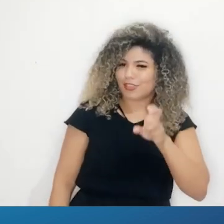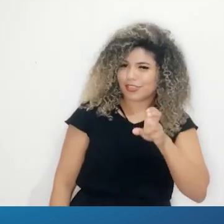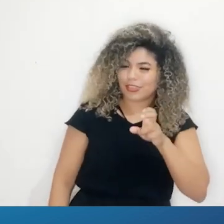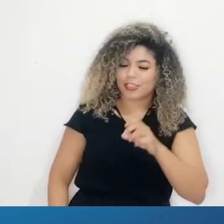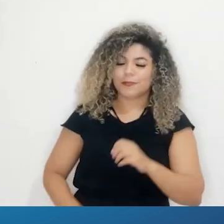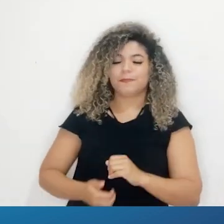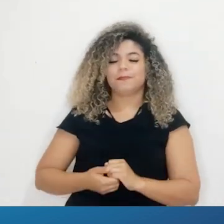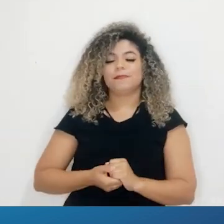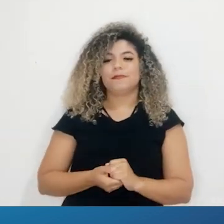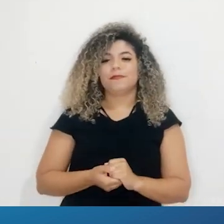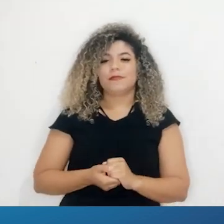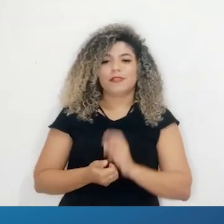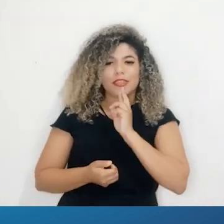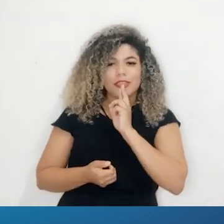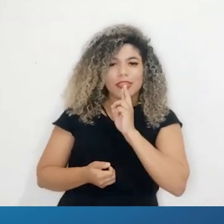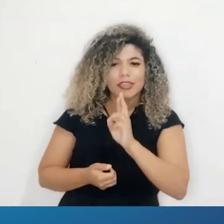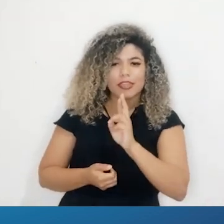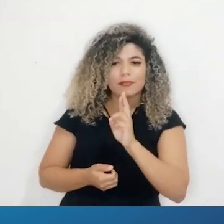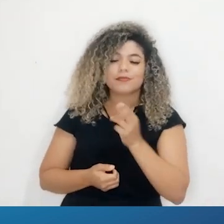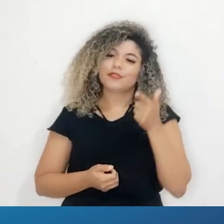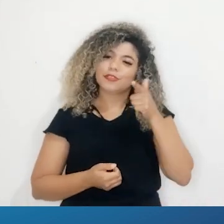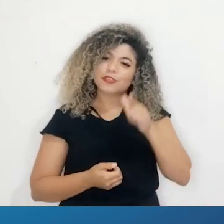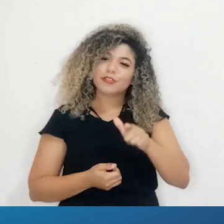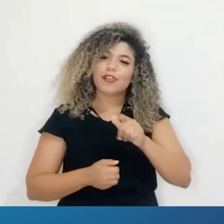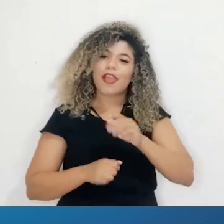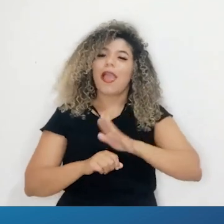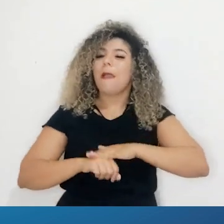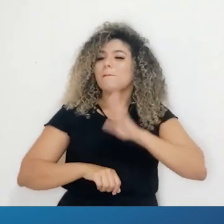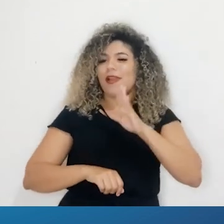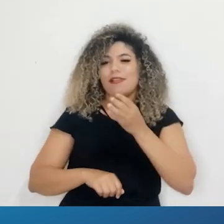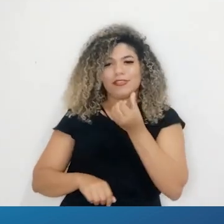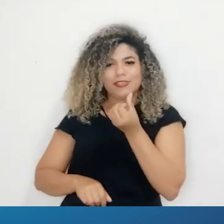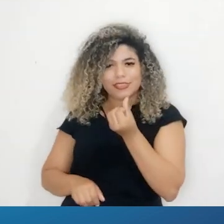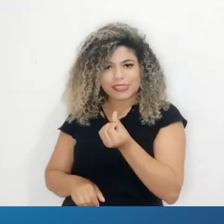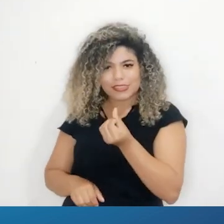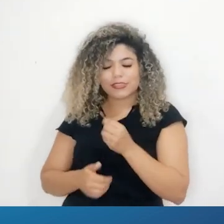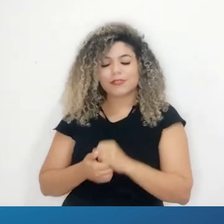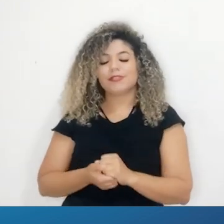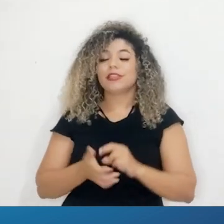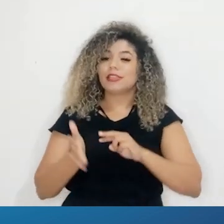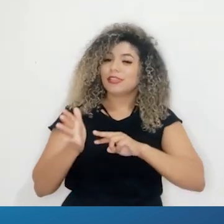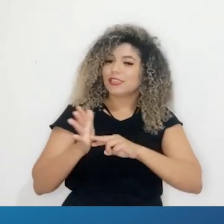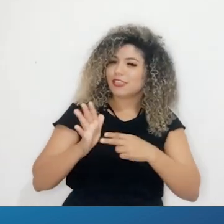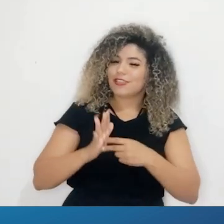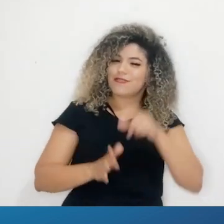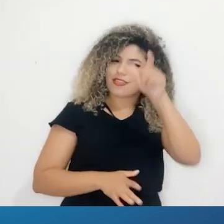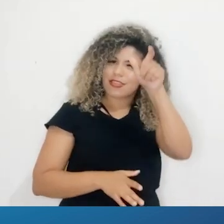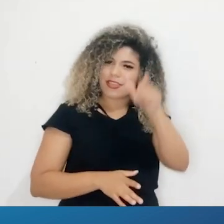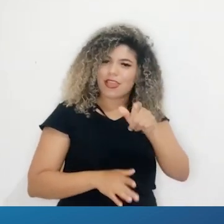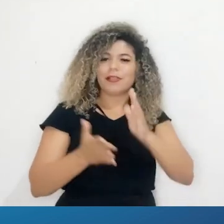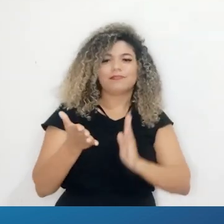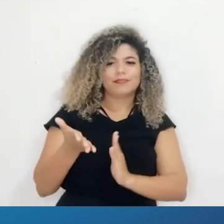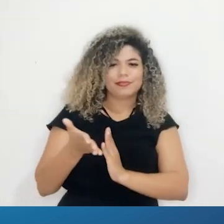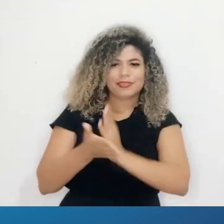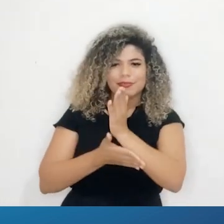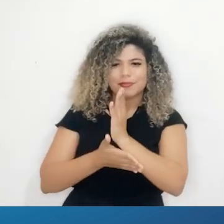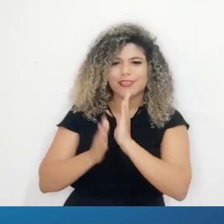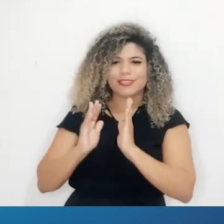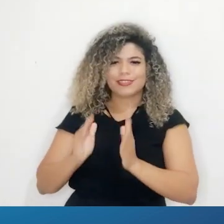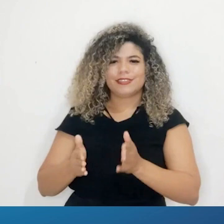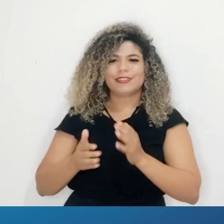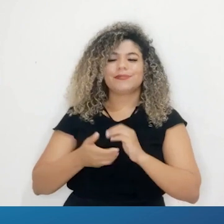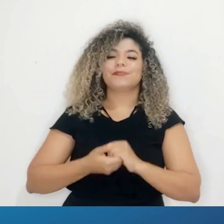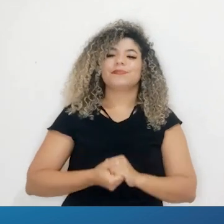6,25 e o resultado mais uma vez é maior do que seis como é maior do que seis João foi